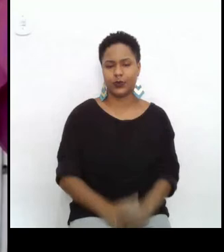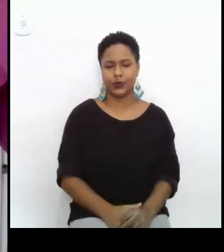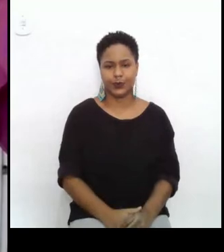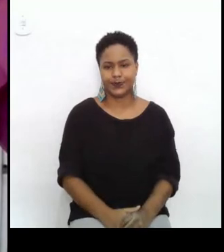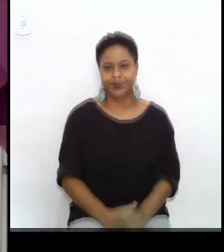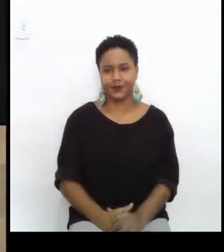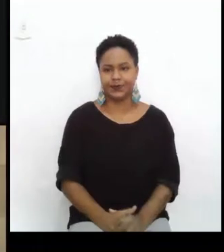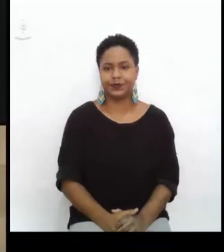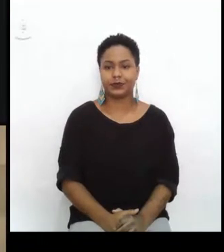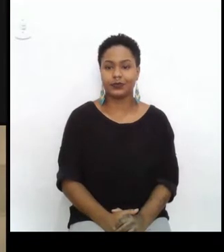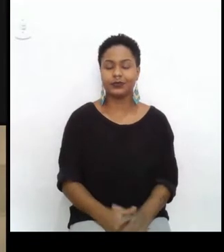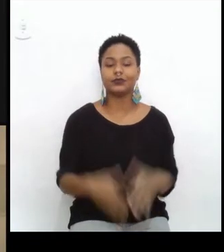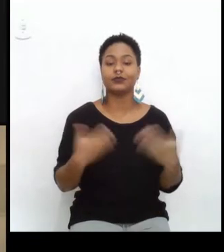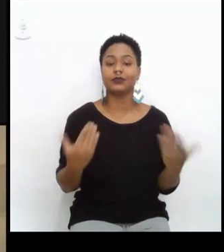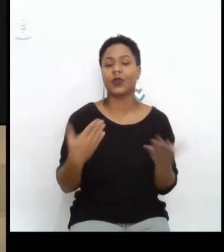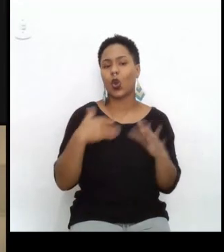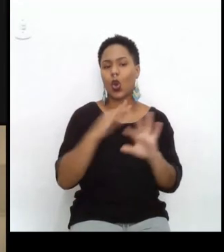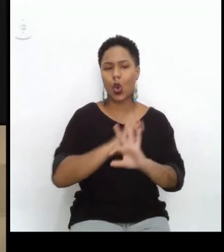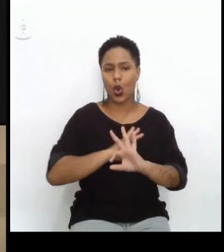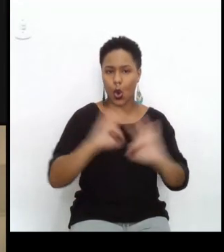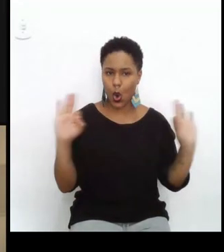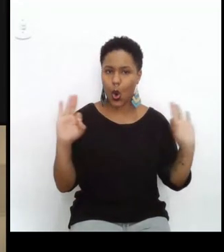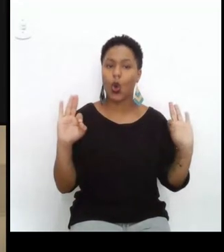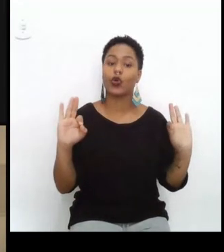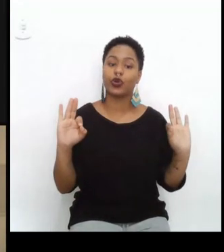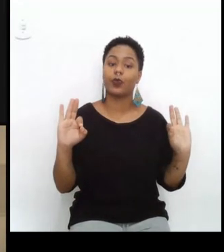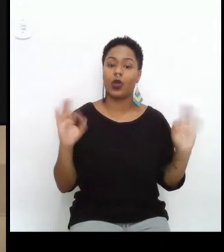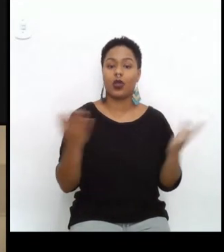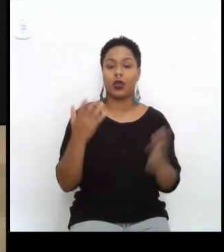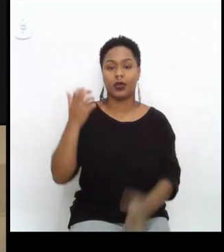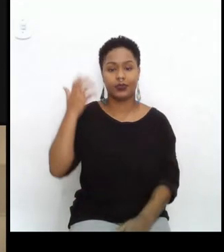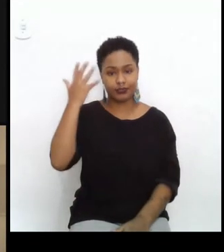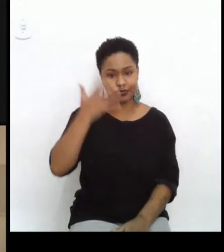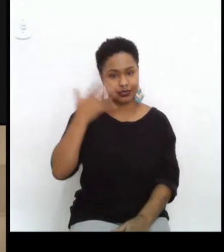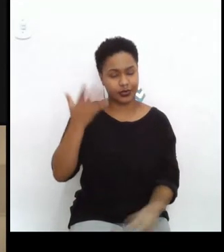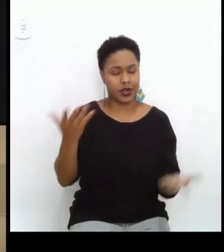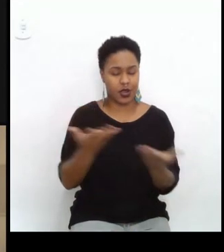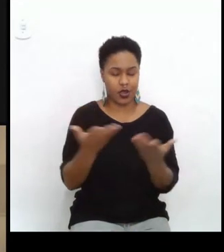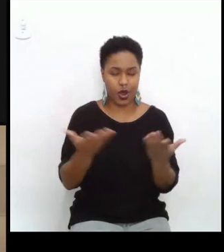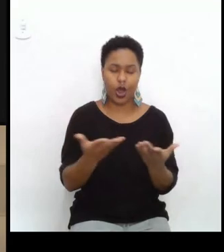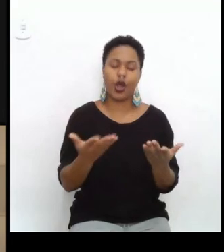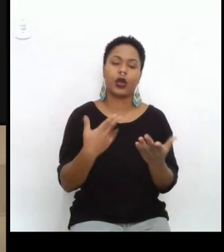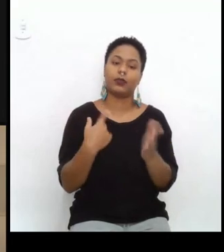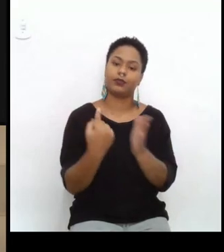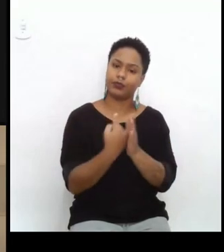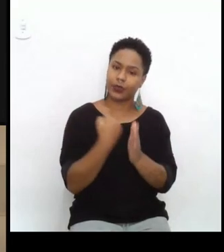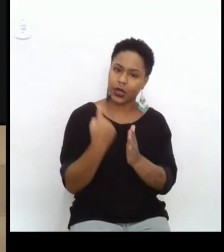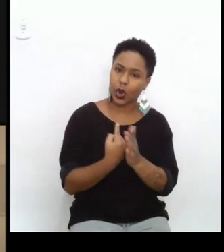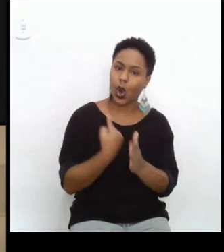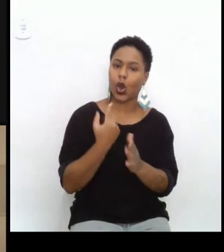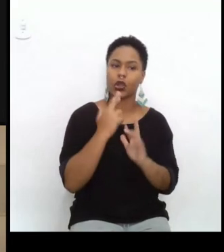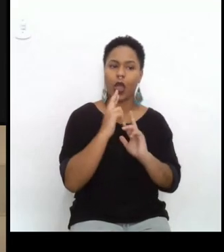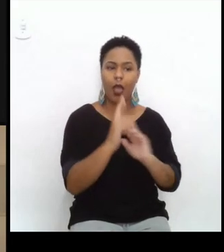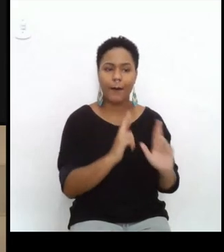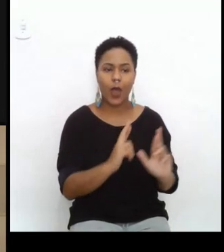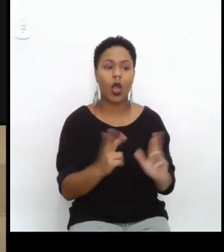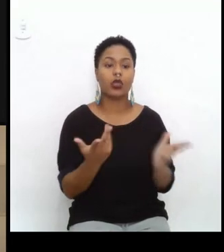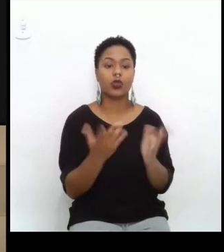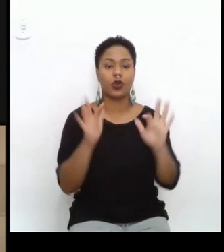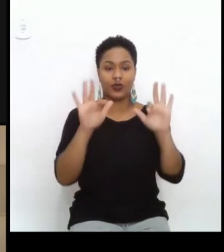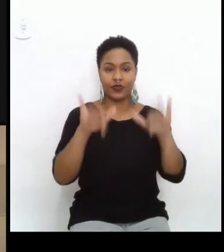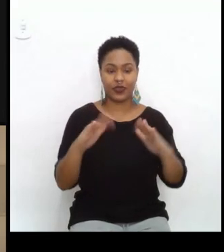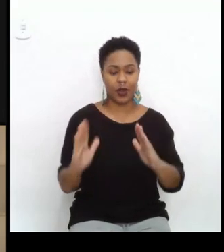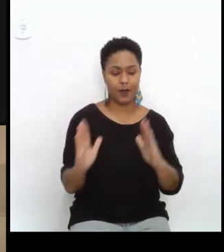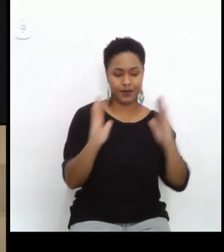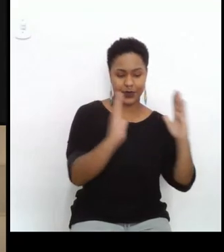bom então ótimo é com essas últimas falas perguntas e respostas eu encerro a primeira